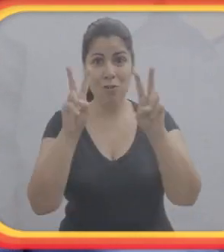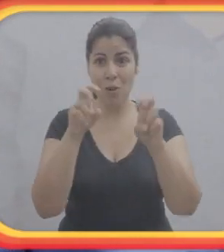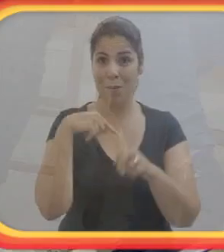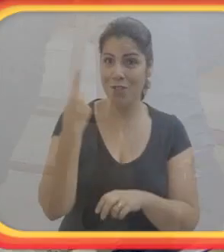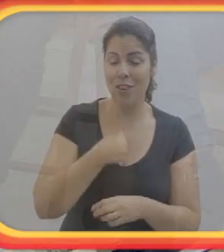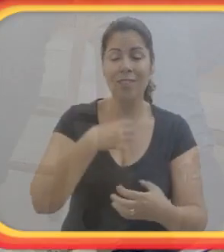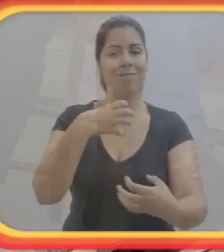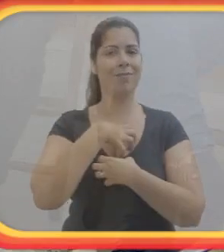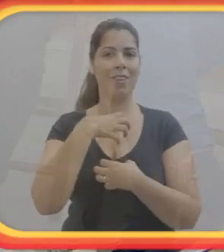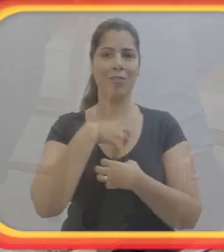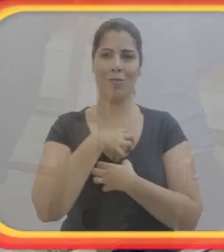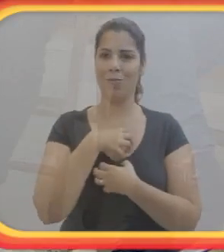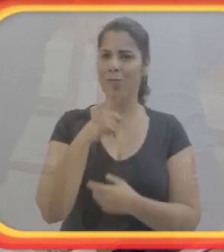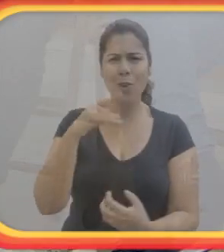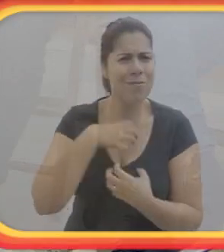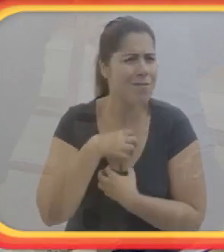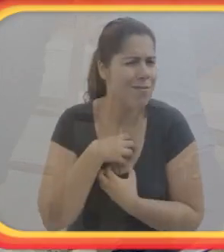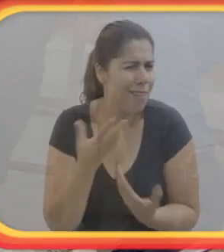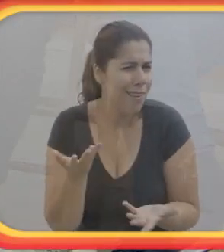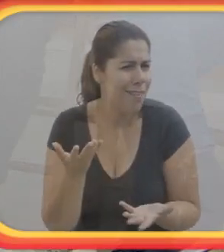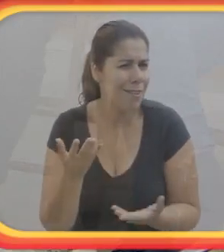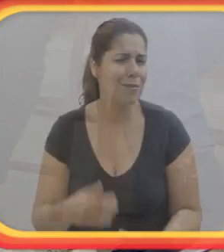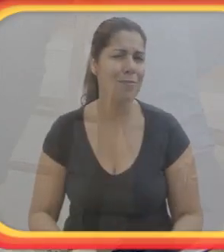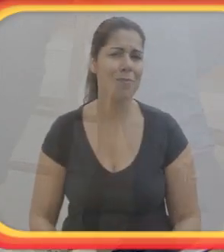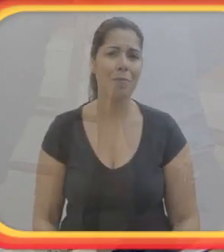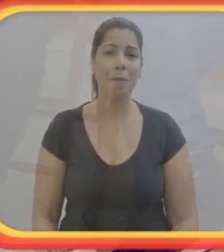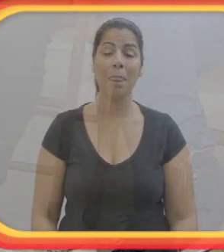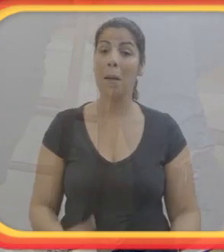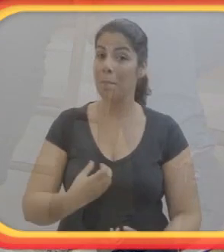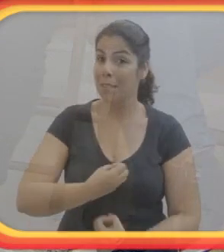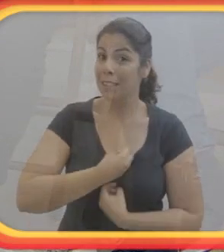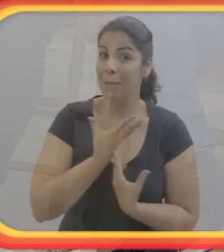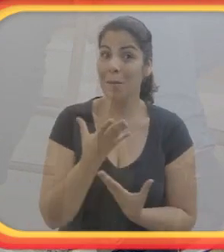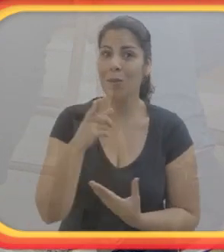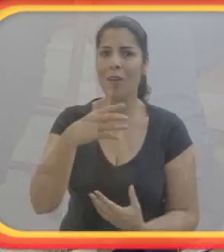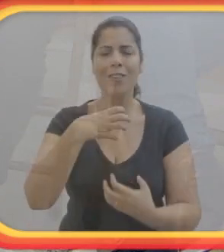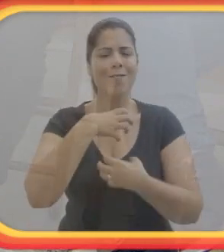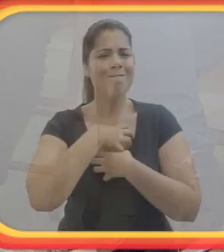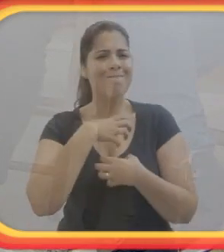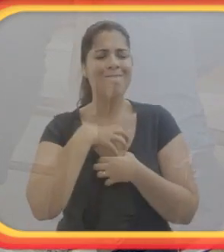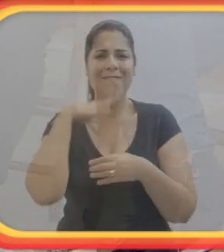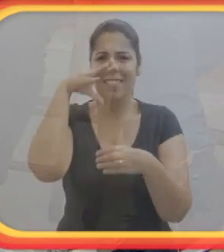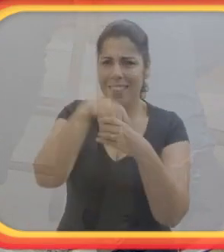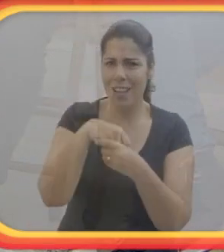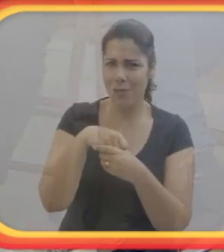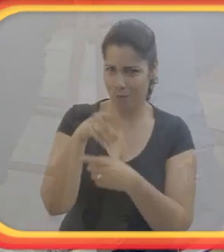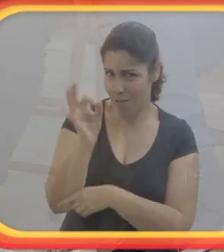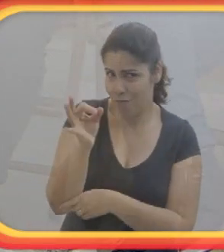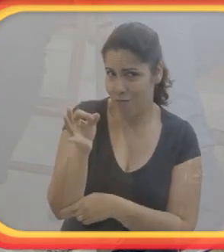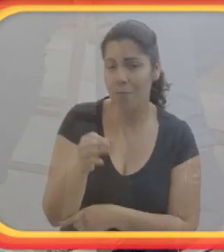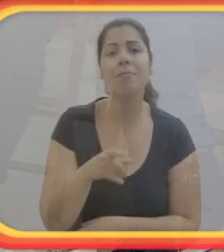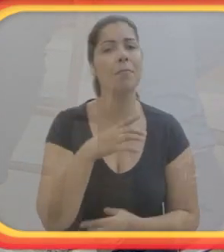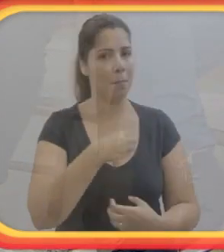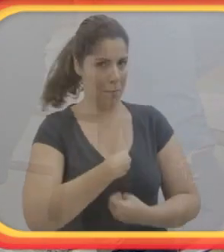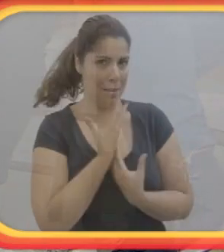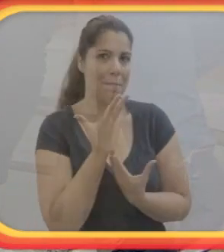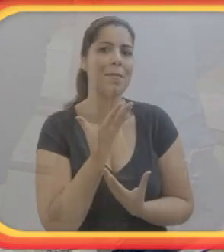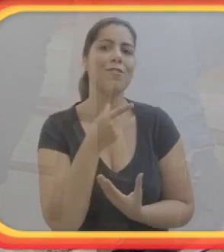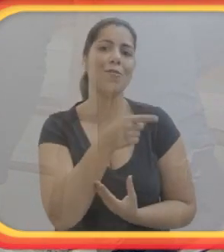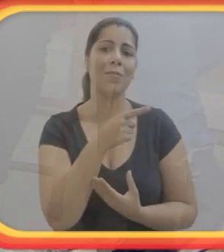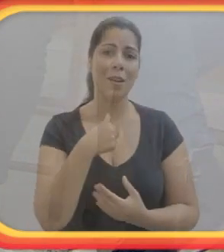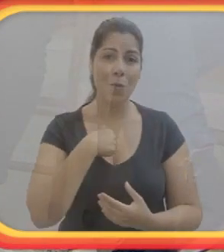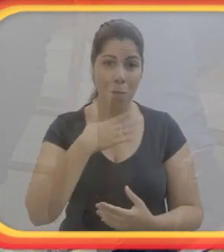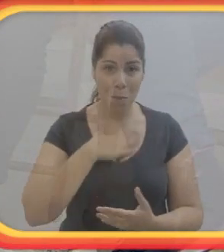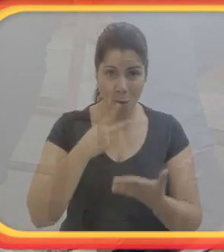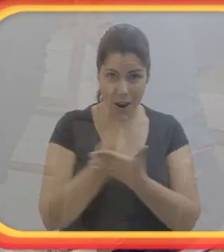sente? Para expressar o que você está sentindo lá dentro, é isso? Para expressar, é isso. Para mim, no